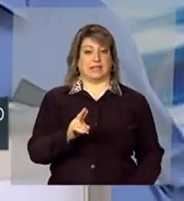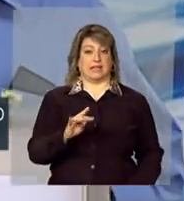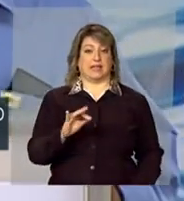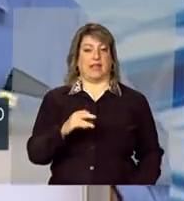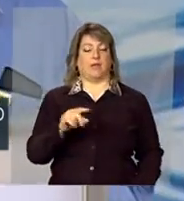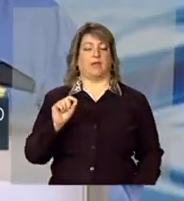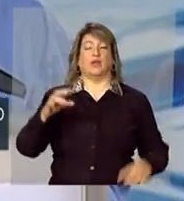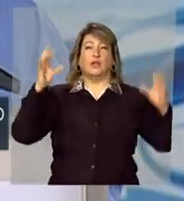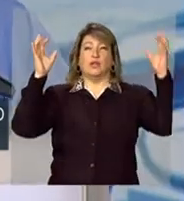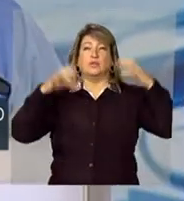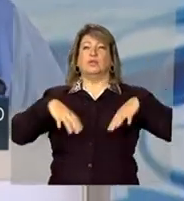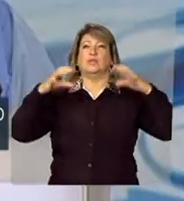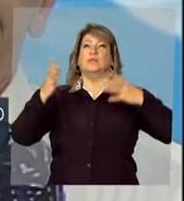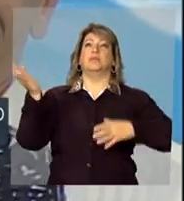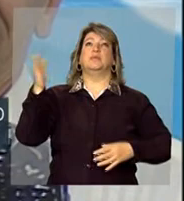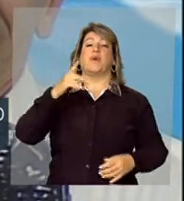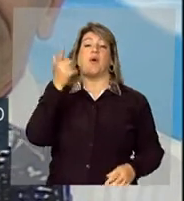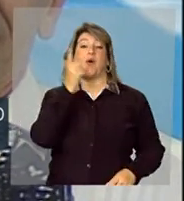que a chuva cai